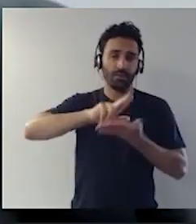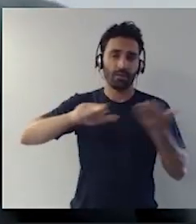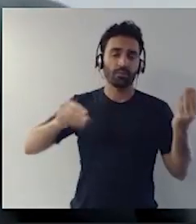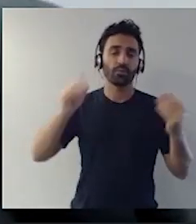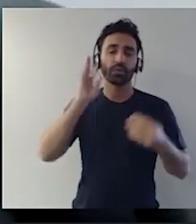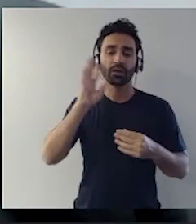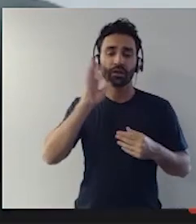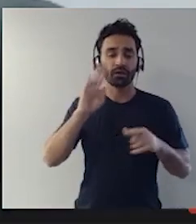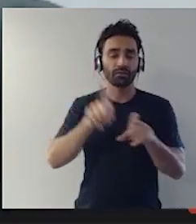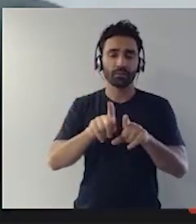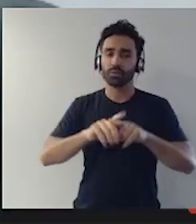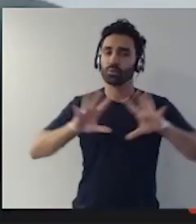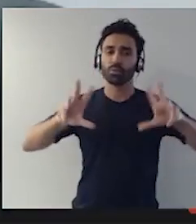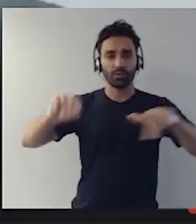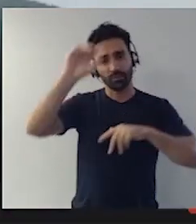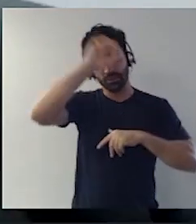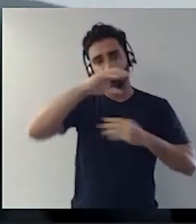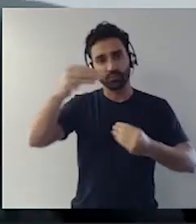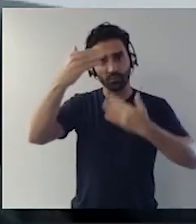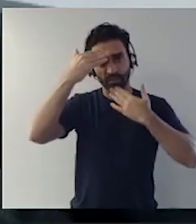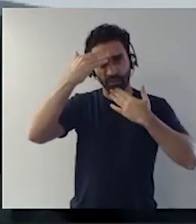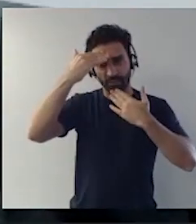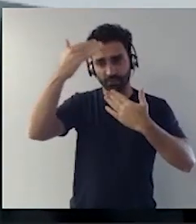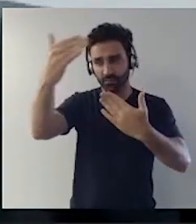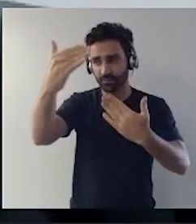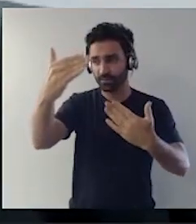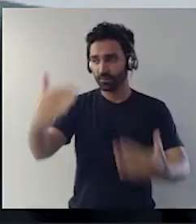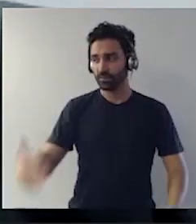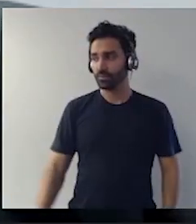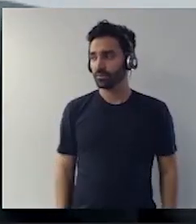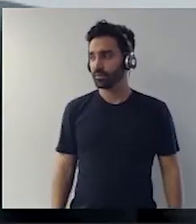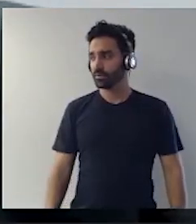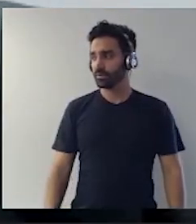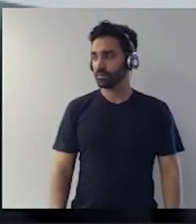grande aprendizado para todos nós. Muito obrigado.